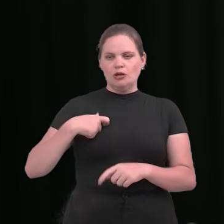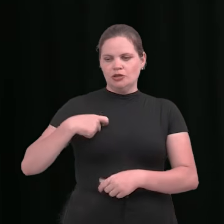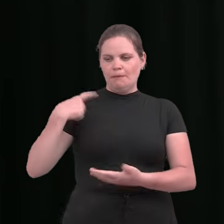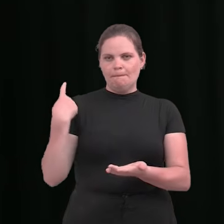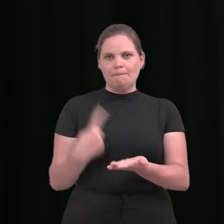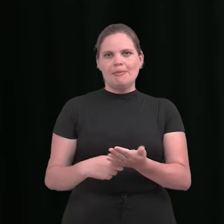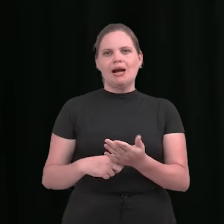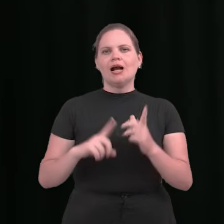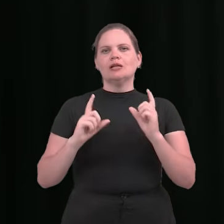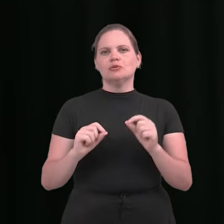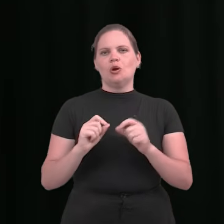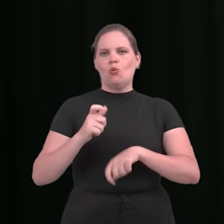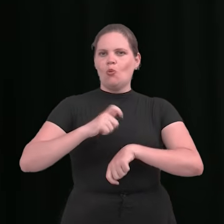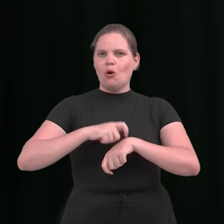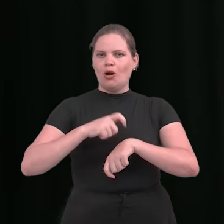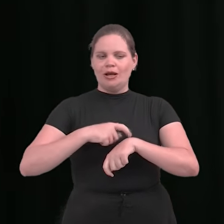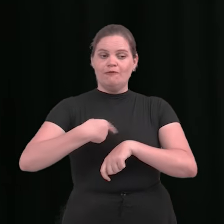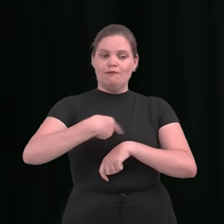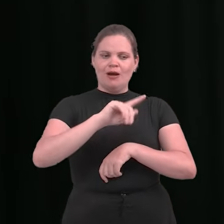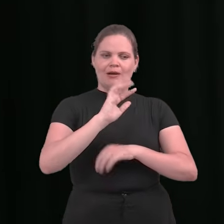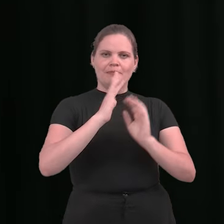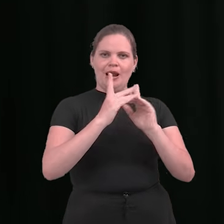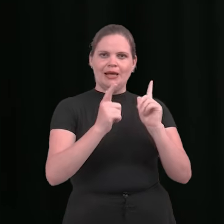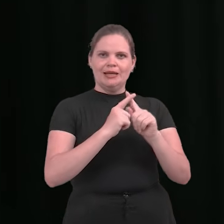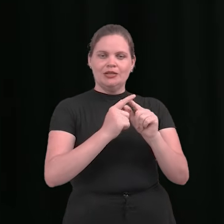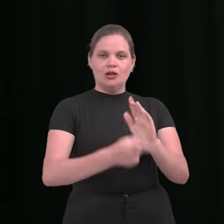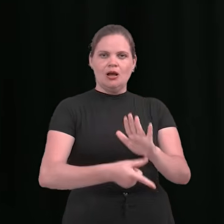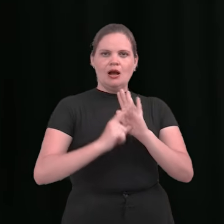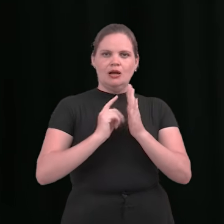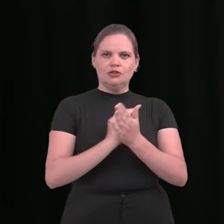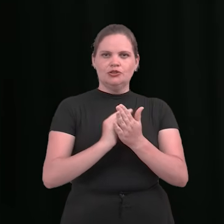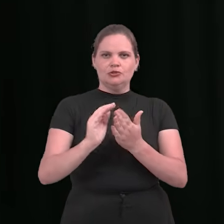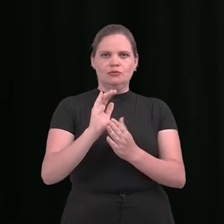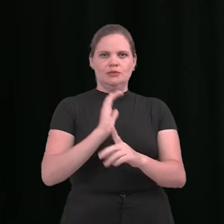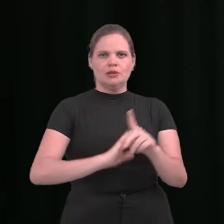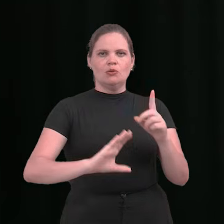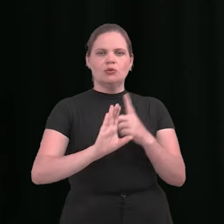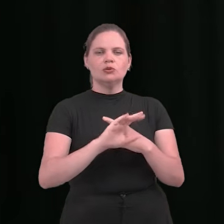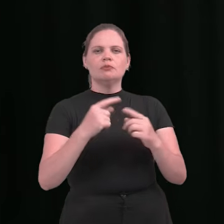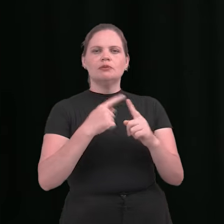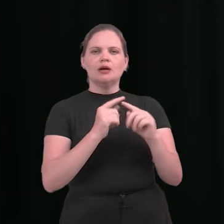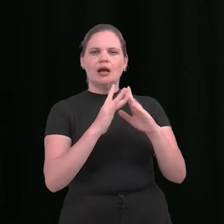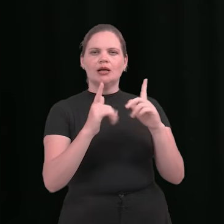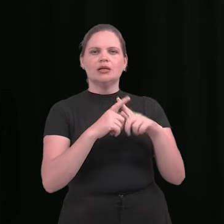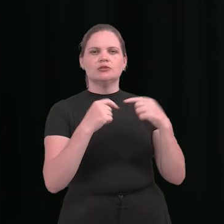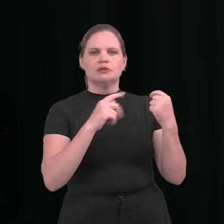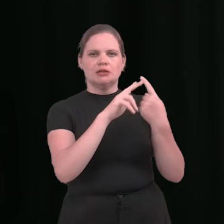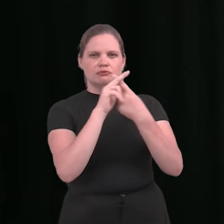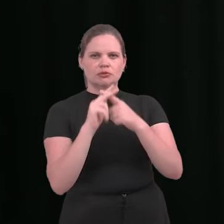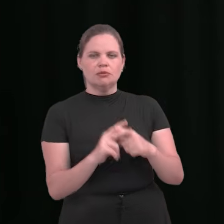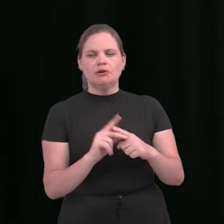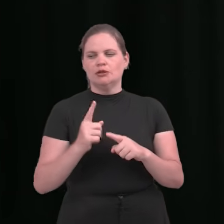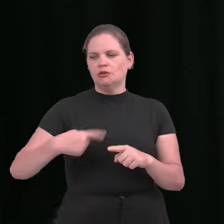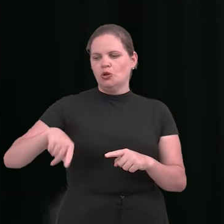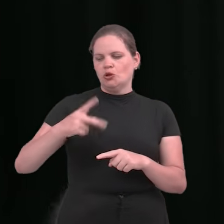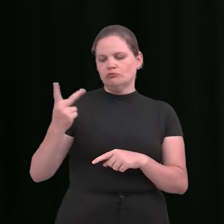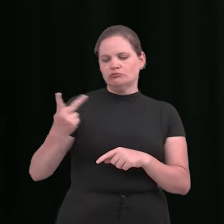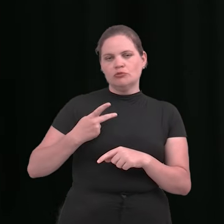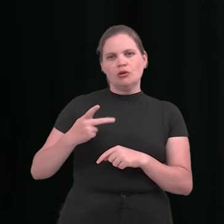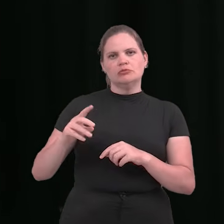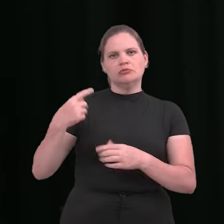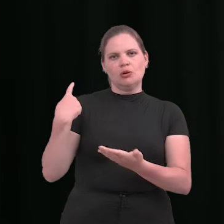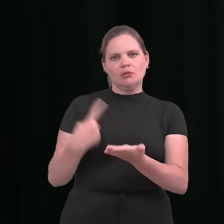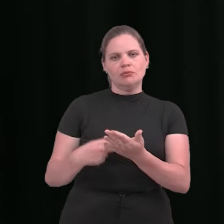que antecedia a reunião. Sim. E a igreja geralmente ela necessita de uma manutenção, alguma coisa assim, e a gente combinava para chegar mais cedo. Olha